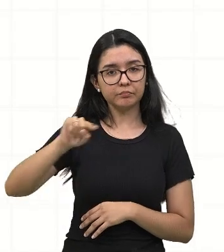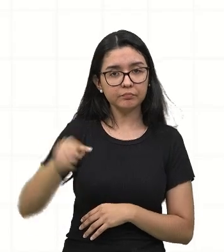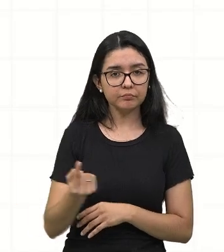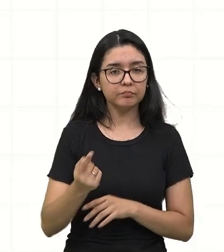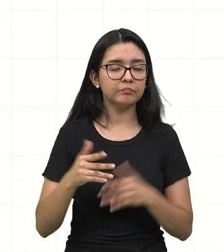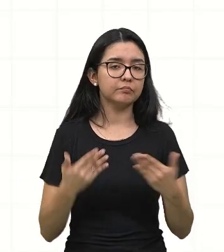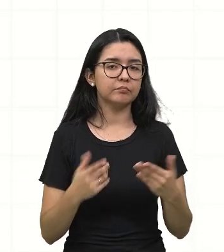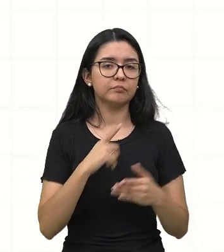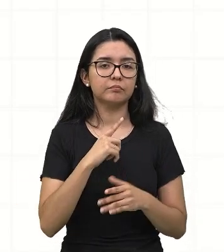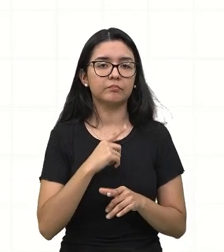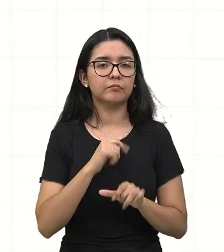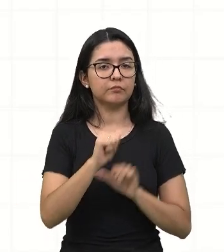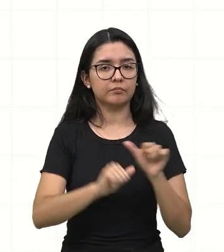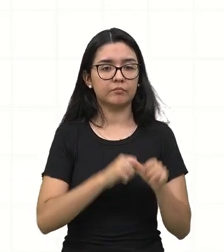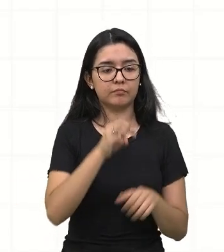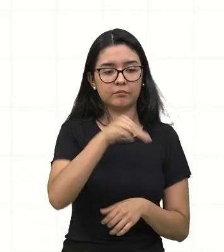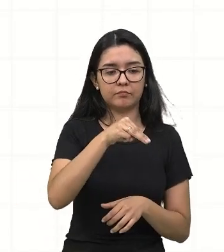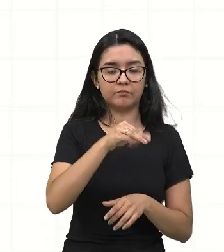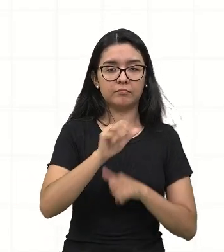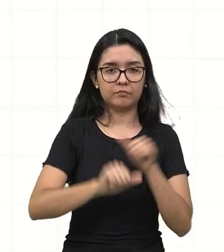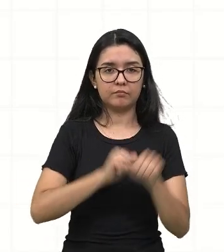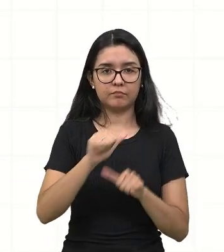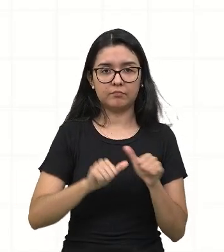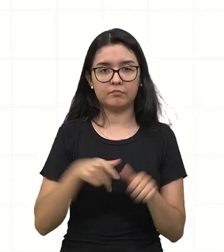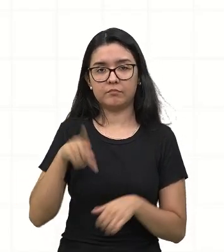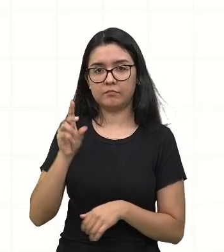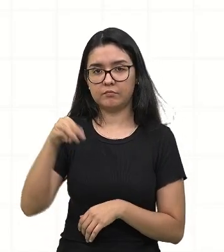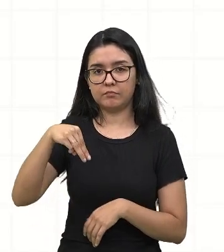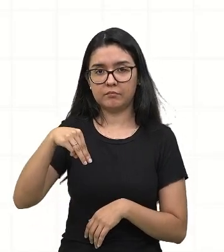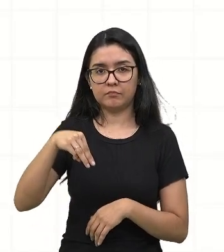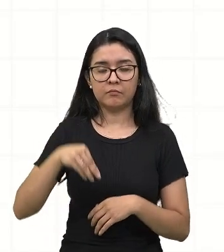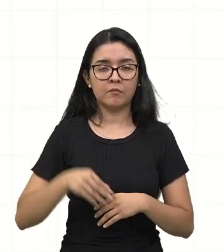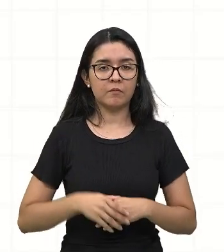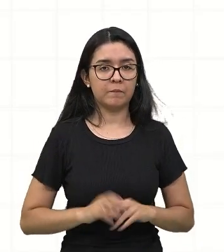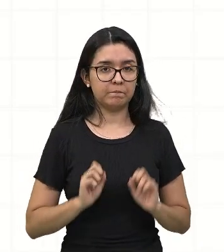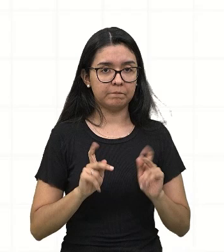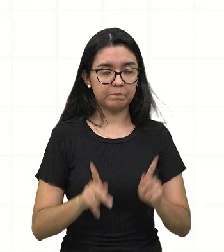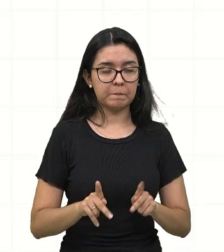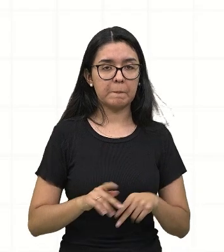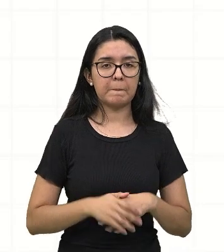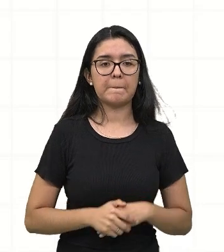aí nós estamos transformando a nossa distância para quilômetros. Tudo bem?